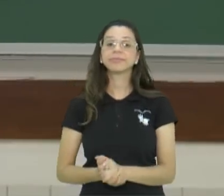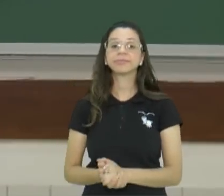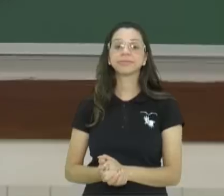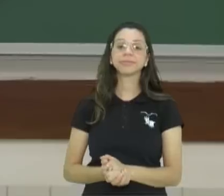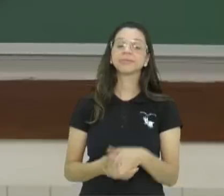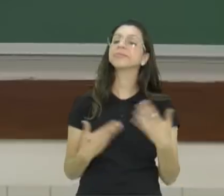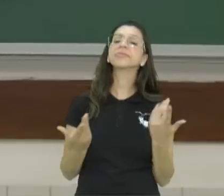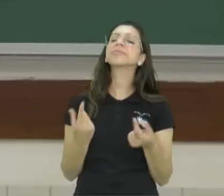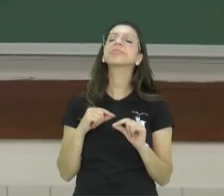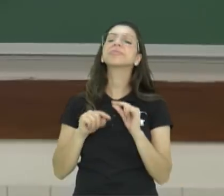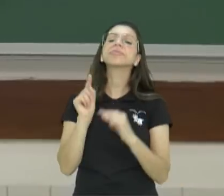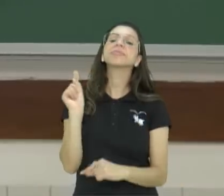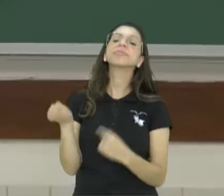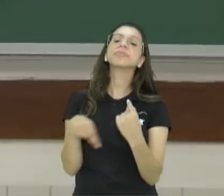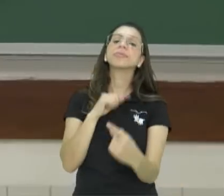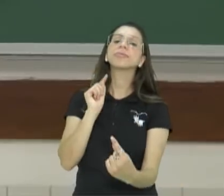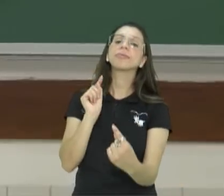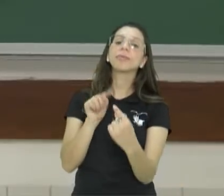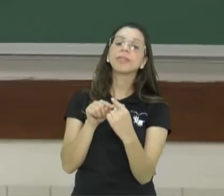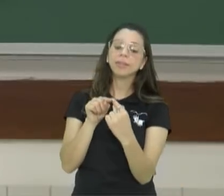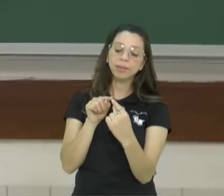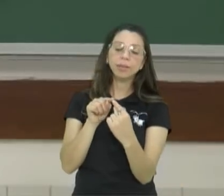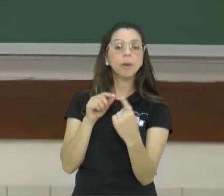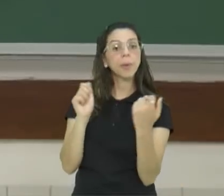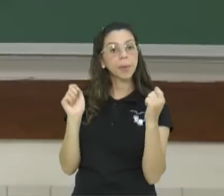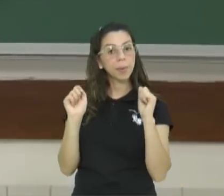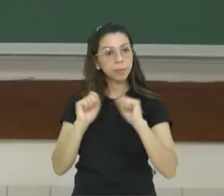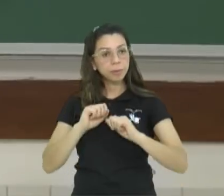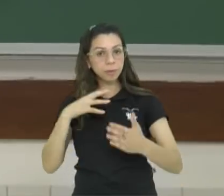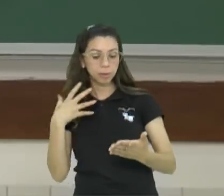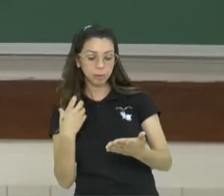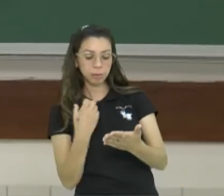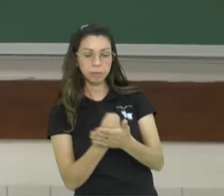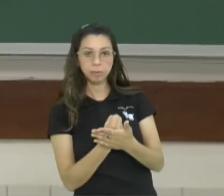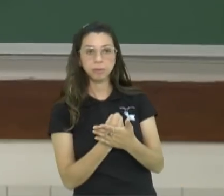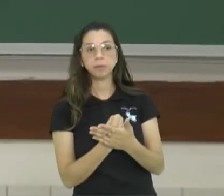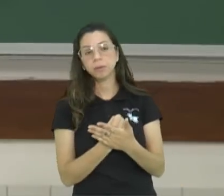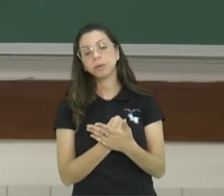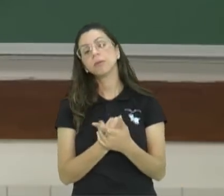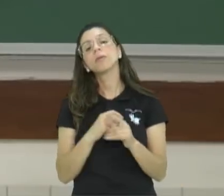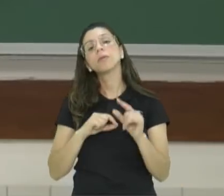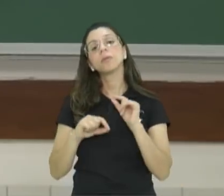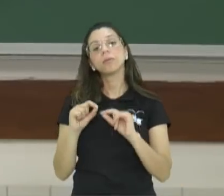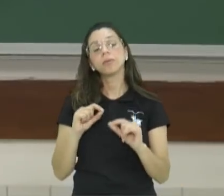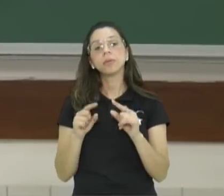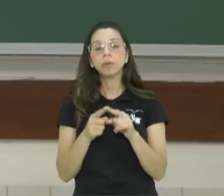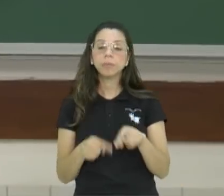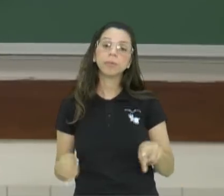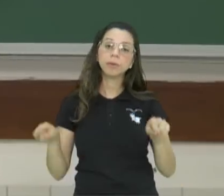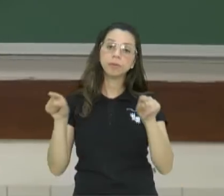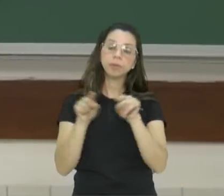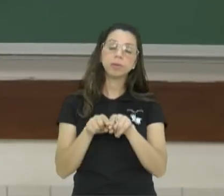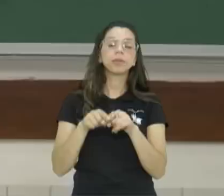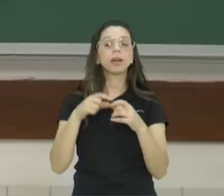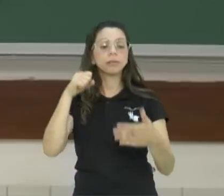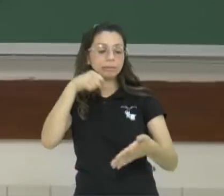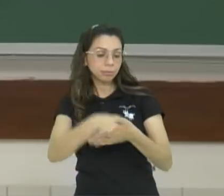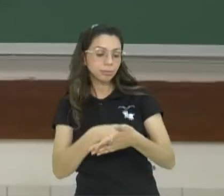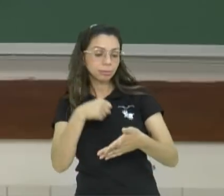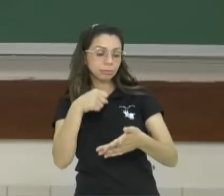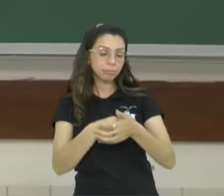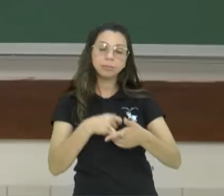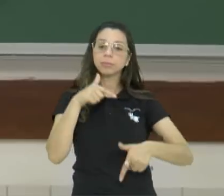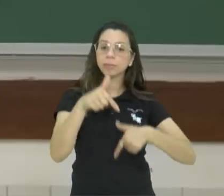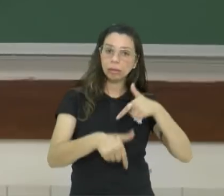sonho, né? Então, eu gostaria que você registrasse aí qual é esse sonho para que você possa lutar, trabalhar, estudar